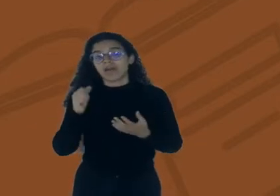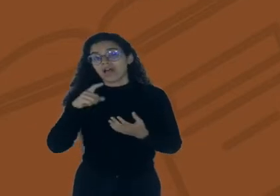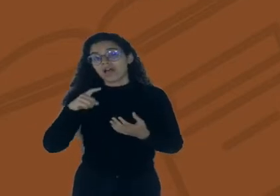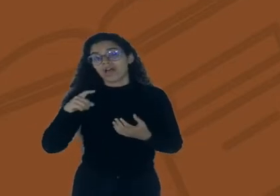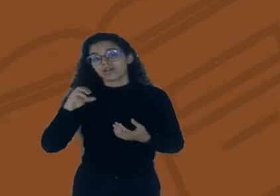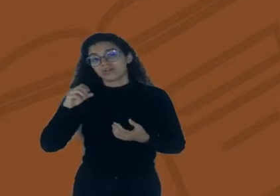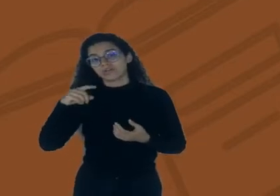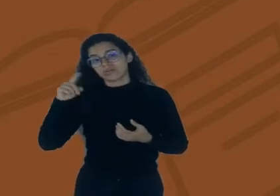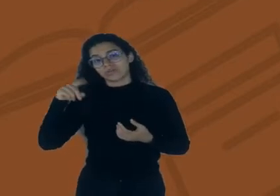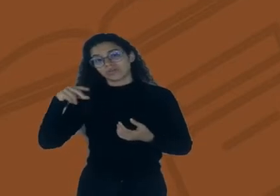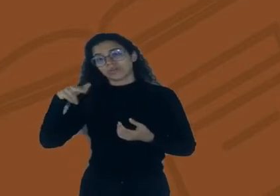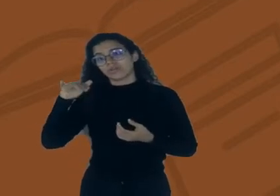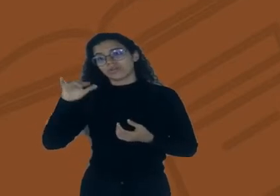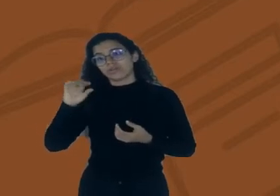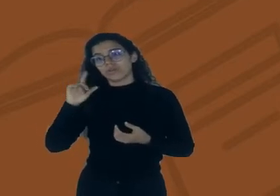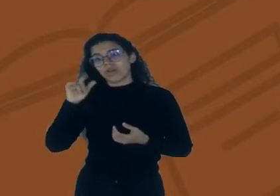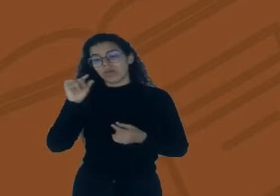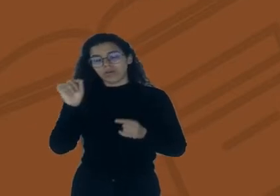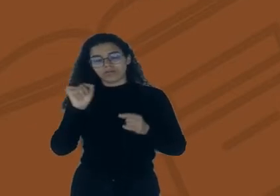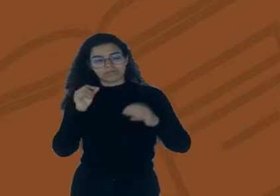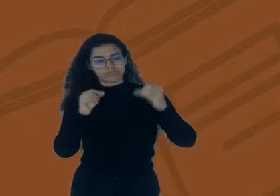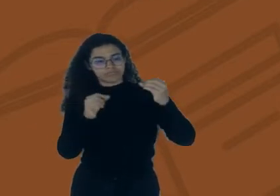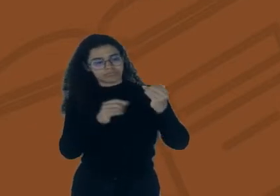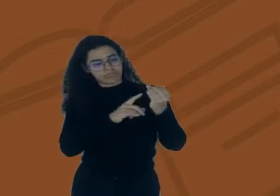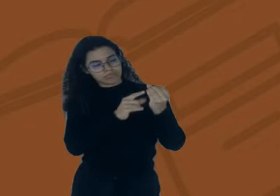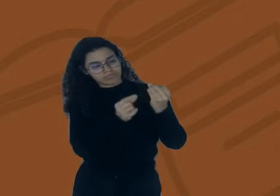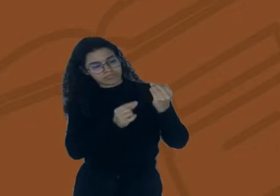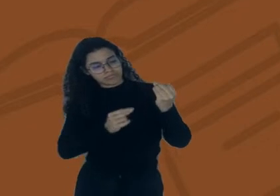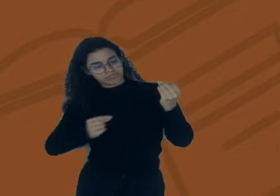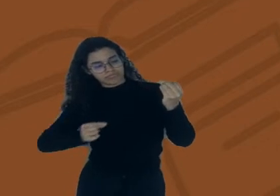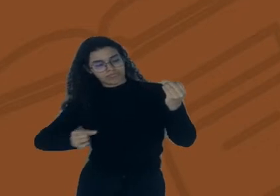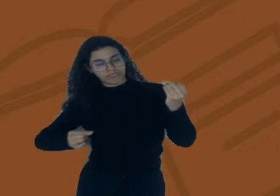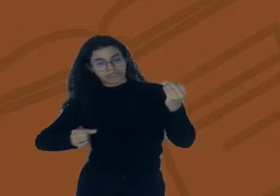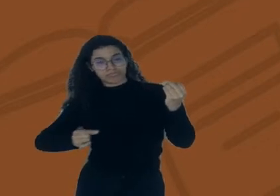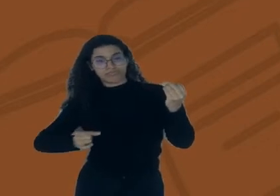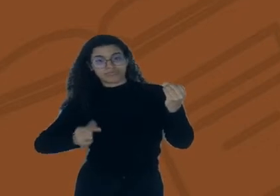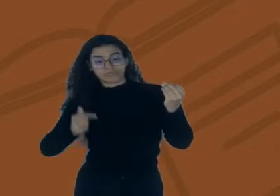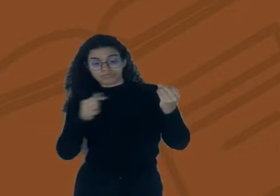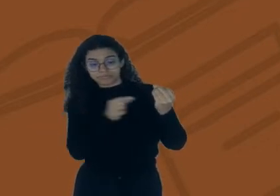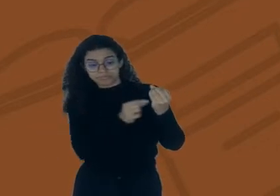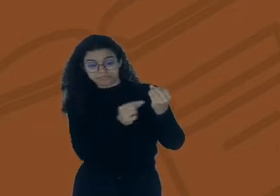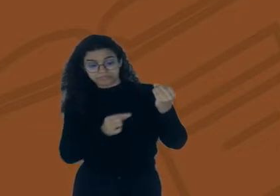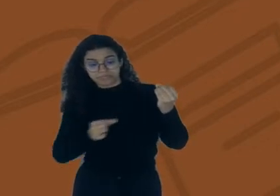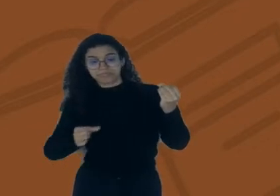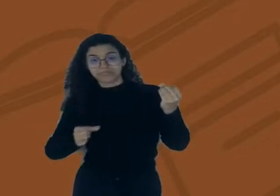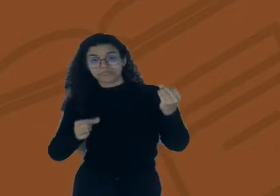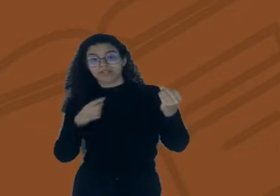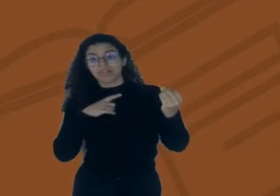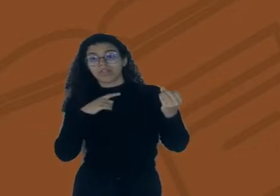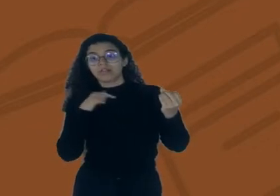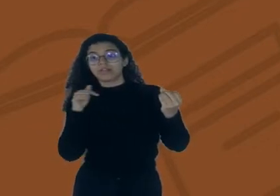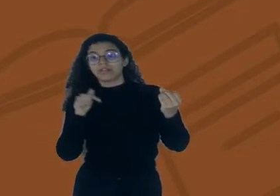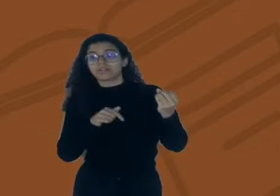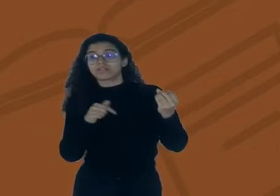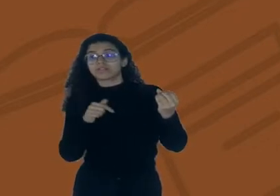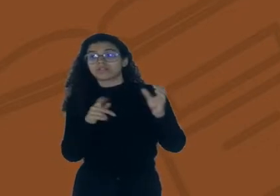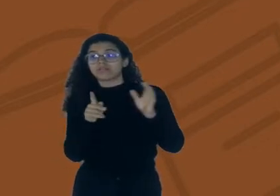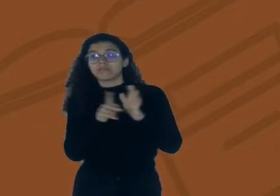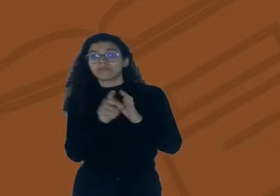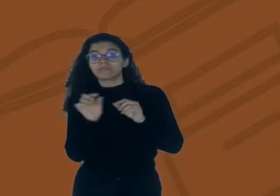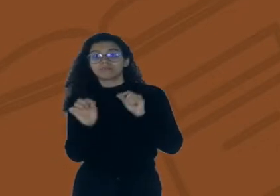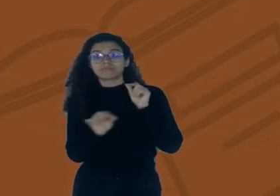axônios, que são esses prolongamentos dos neurônios que tem essa função de transmitir o